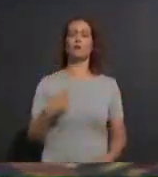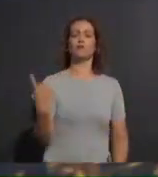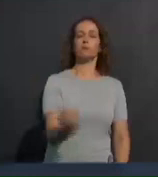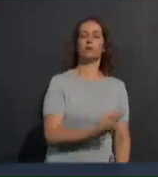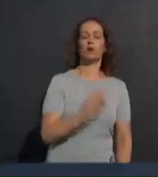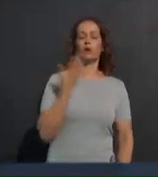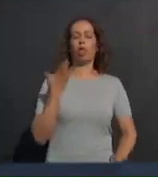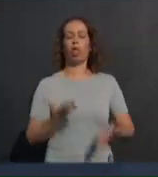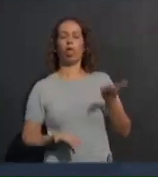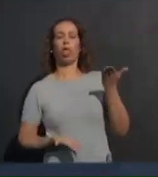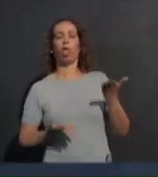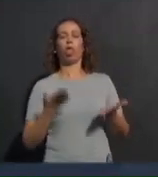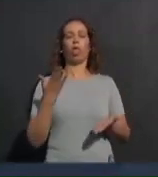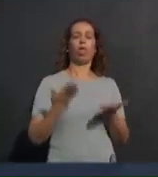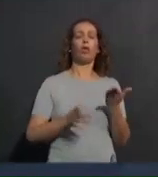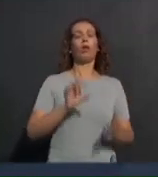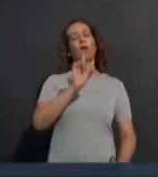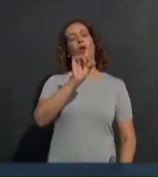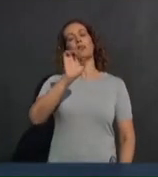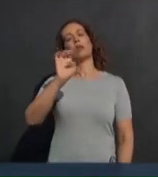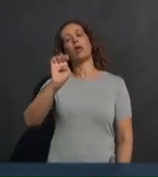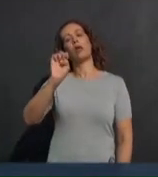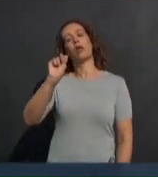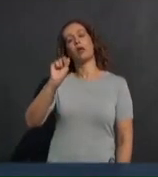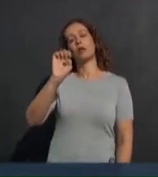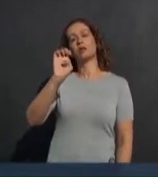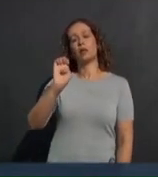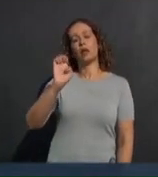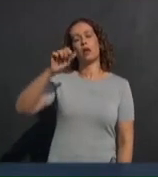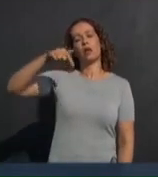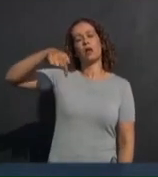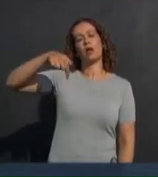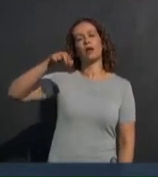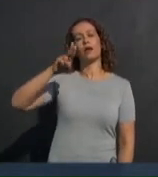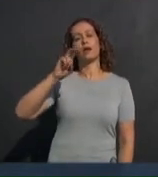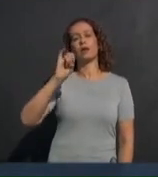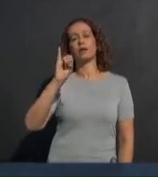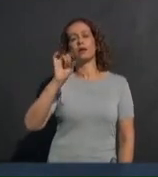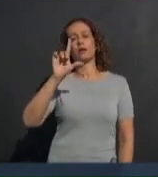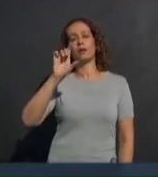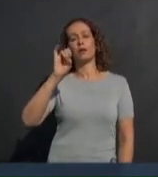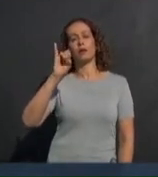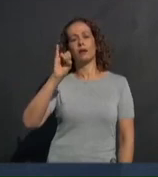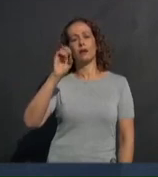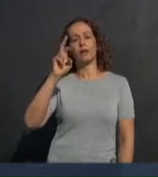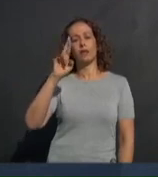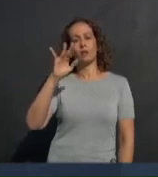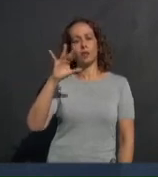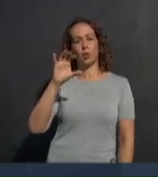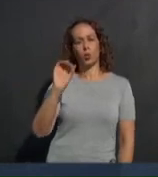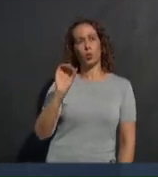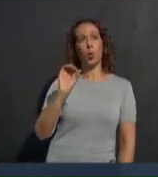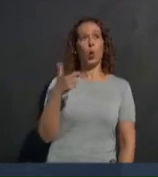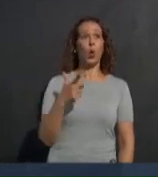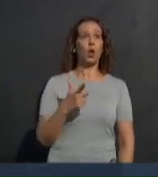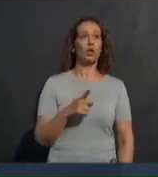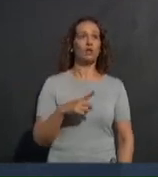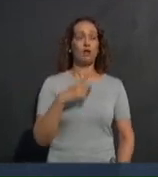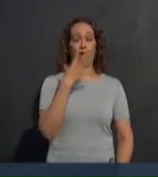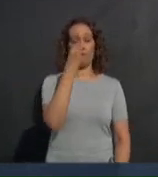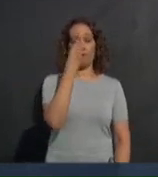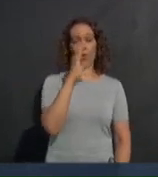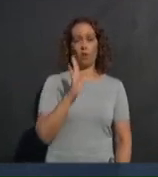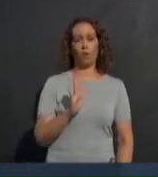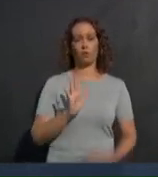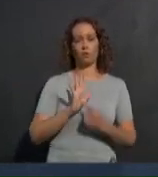desequilibrado? Tem uma imagem aí, tem uma outra imagem aí, não tem? Para mim isso aqui é equilíbrio, ó. Isso aqui para mim é desequilíbrio. A vida